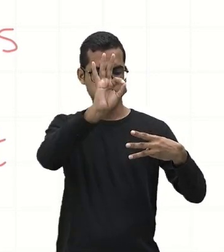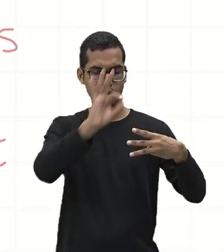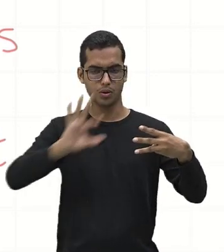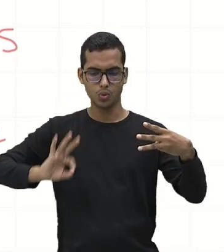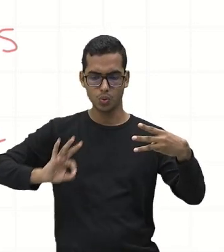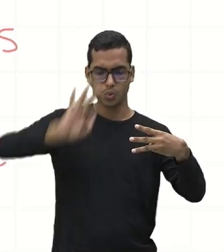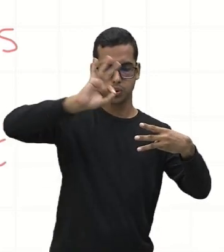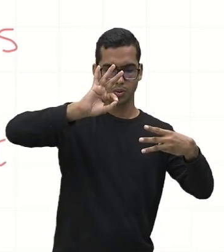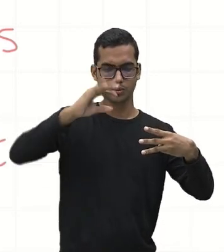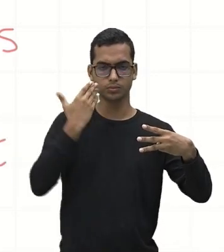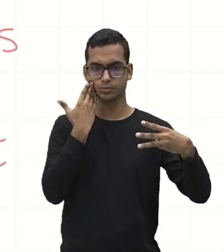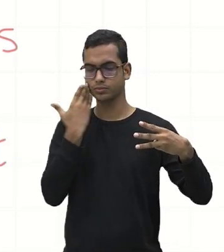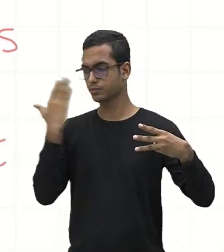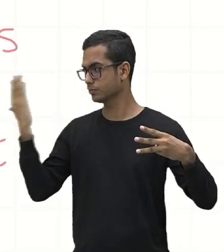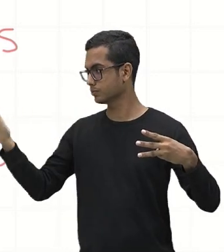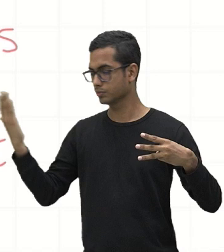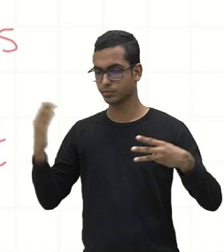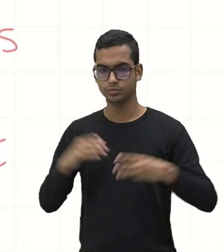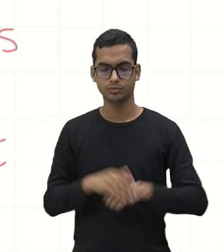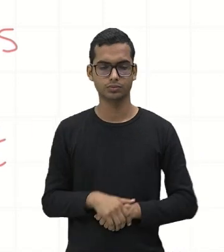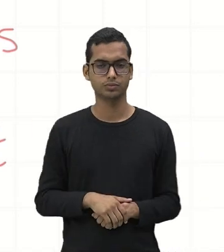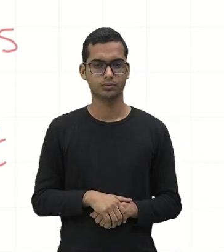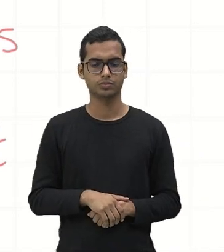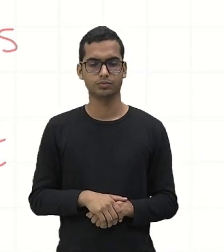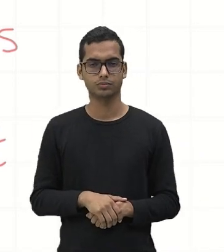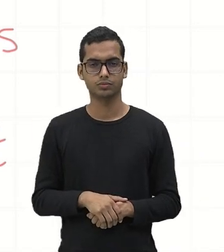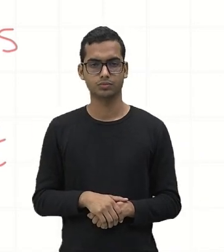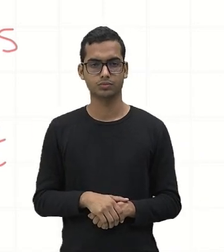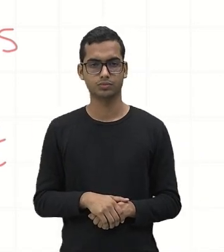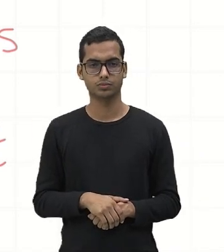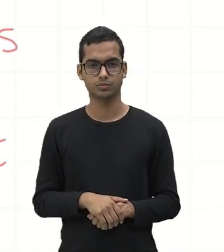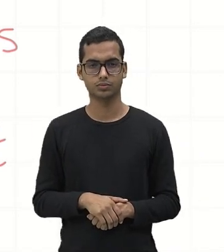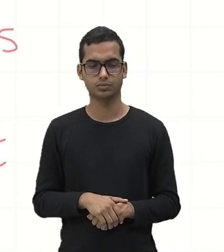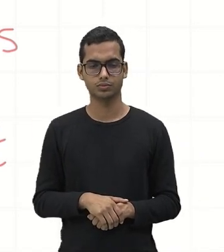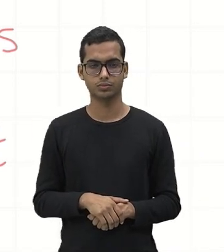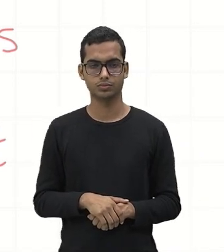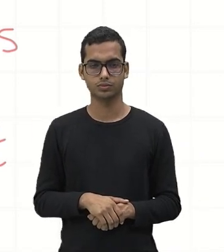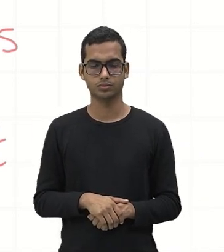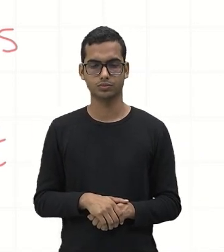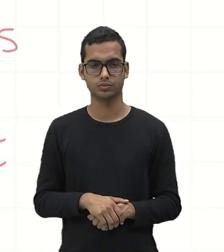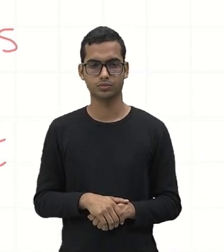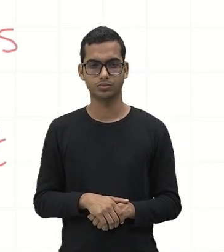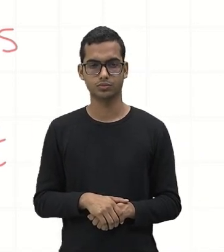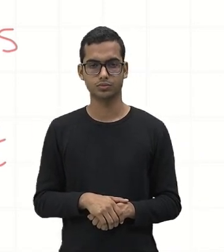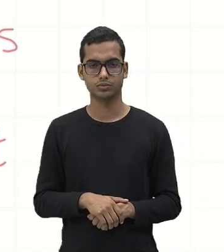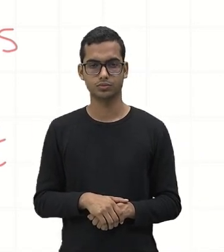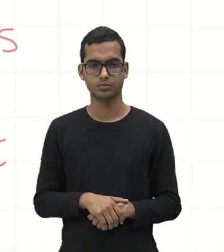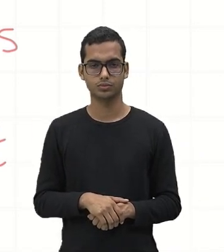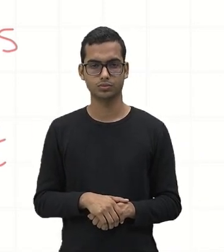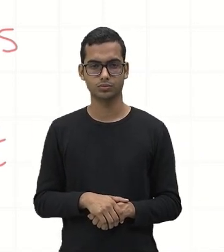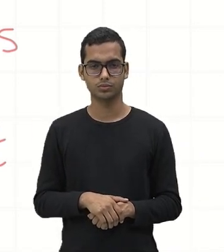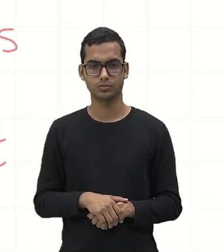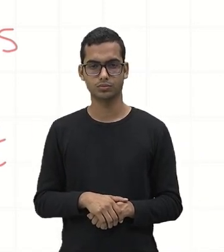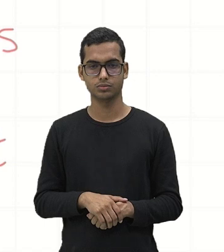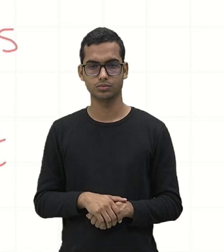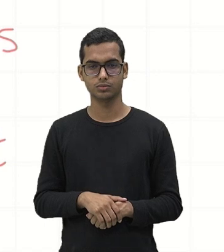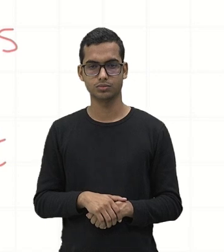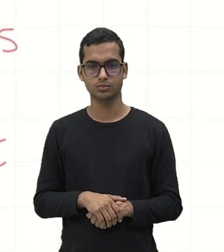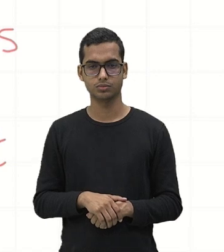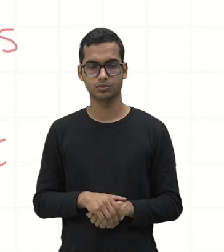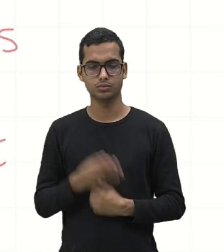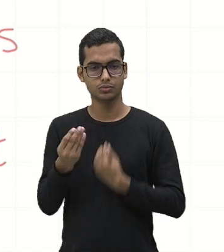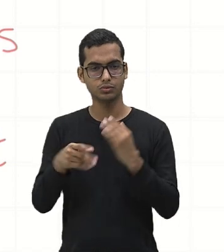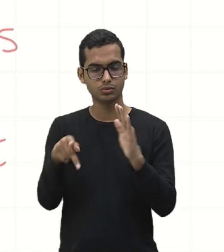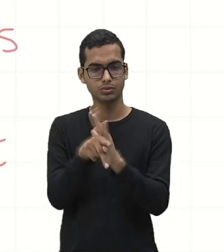determina entre duas retas transversais segmentos de retas ordenadamente proporcionais